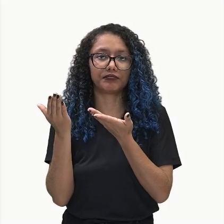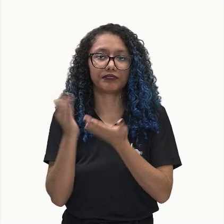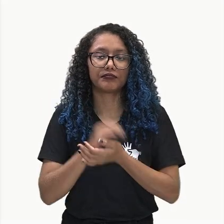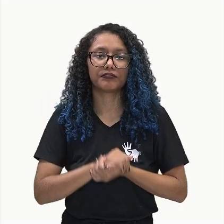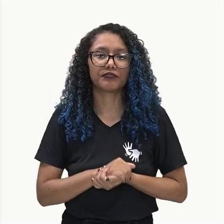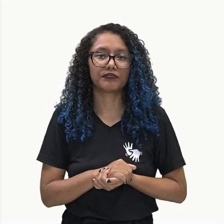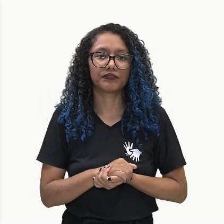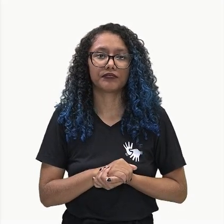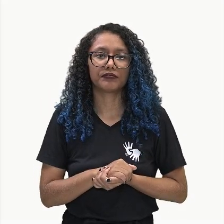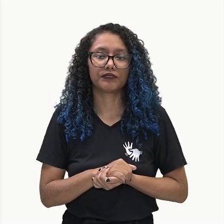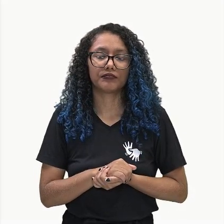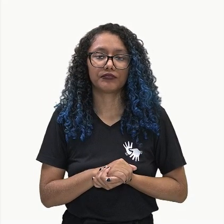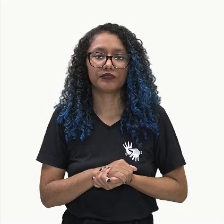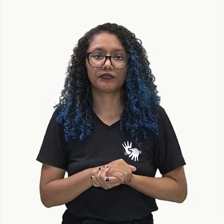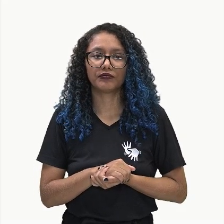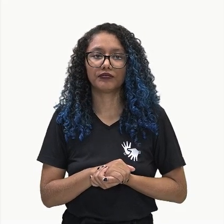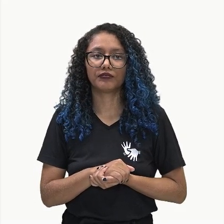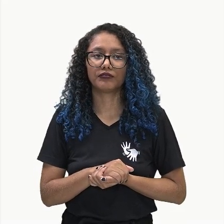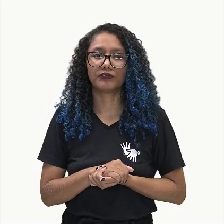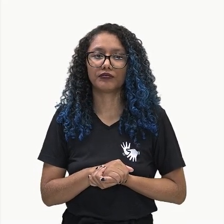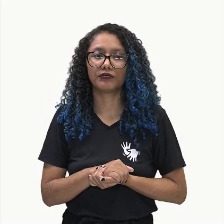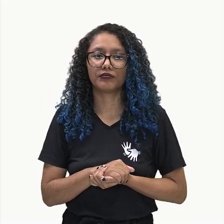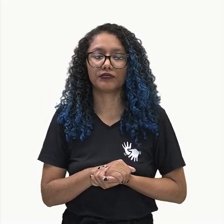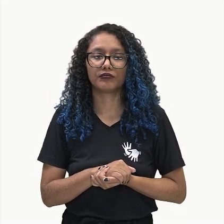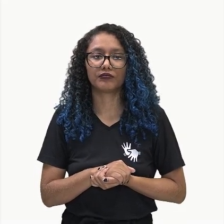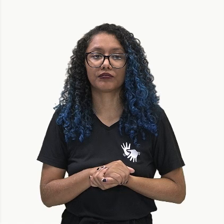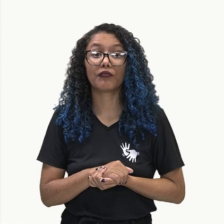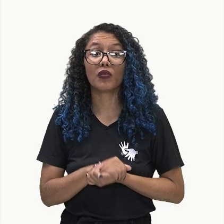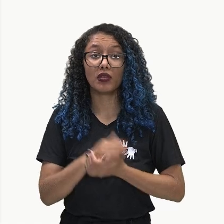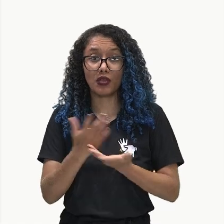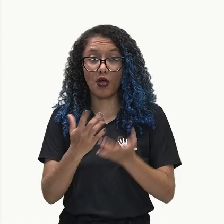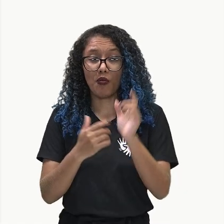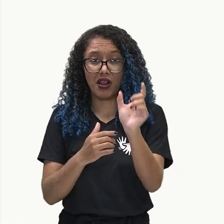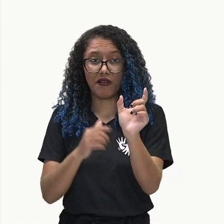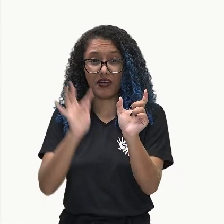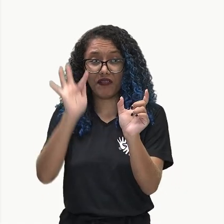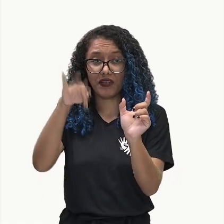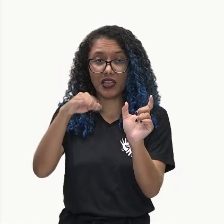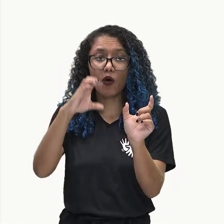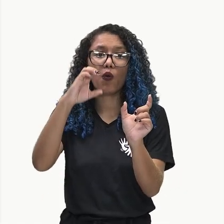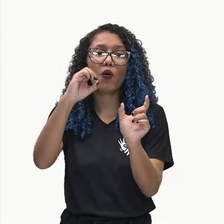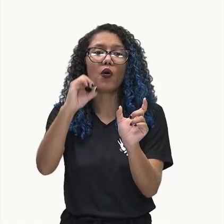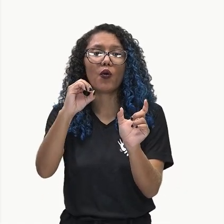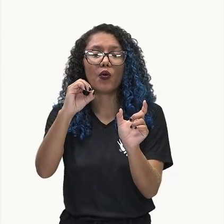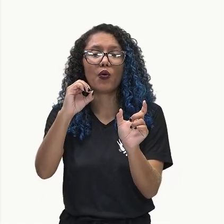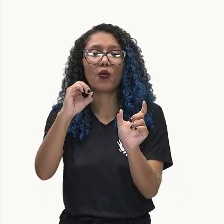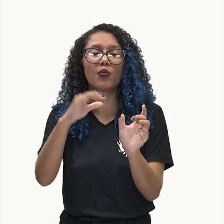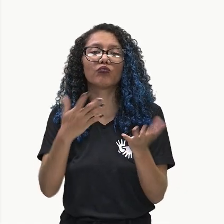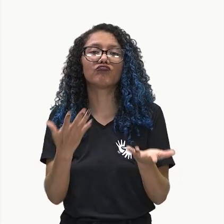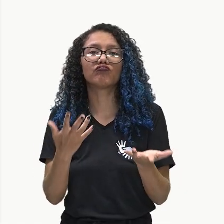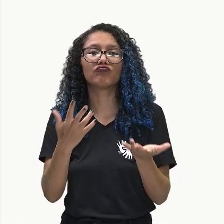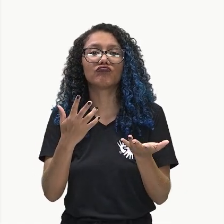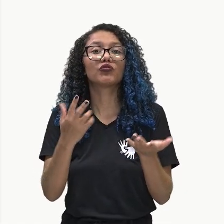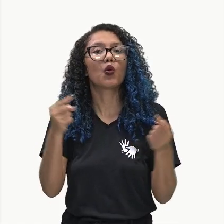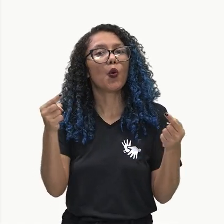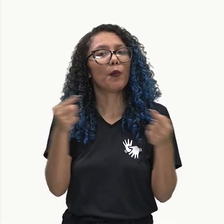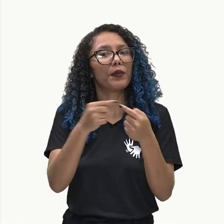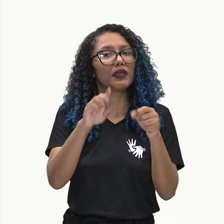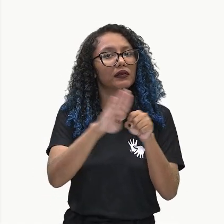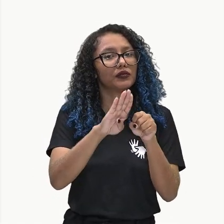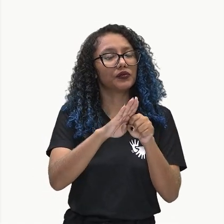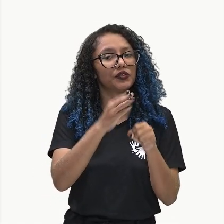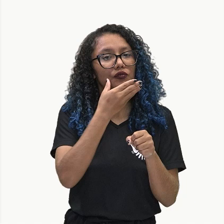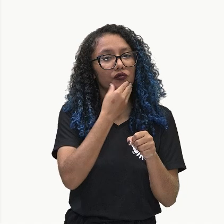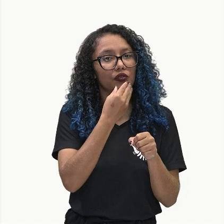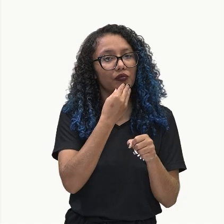bom? Então, temos aqui uma palavra terminada em O, então ele é masculino. O